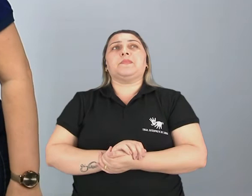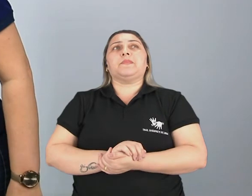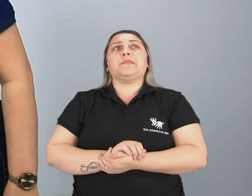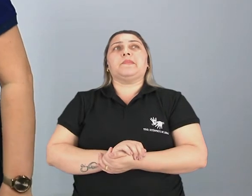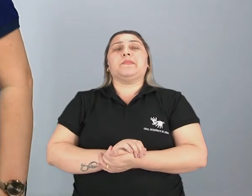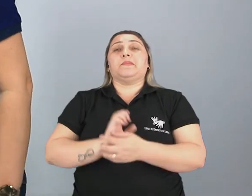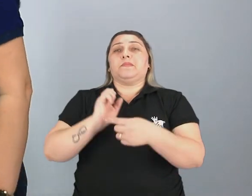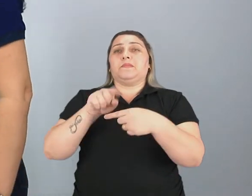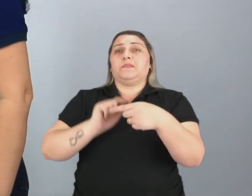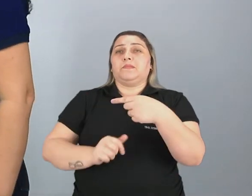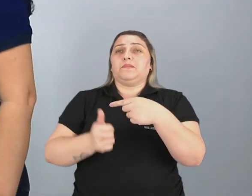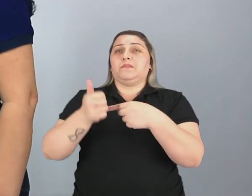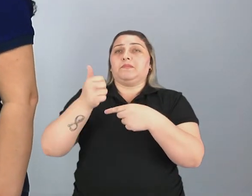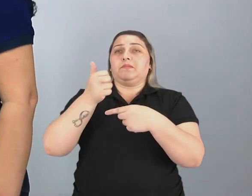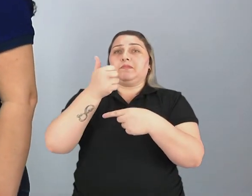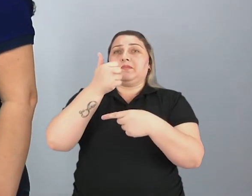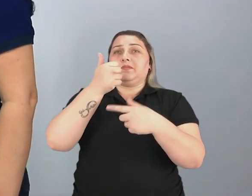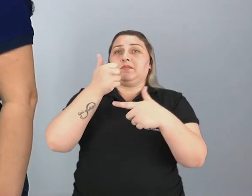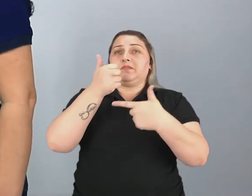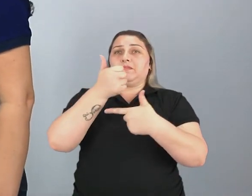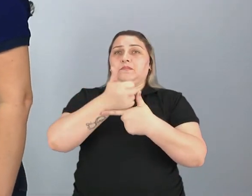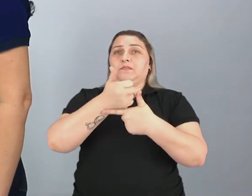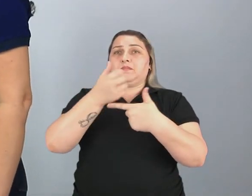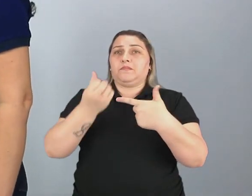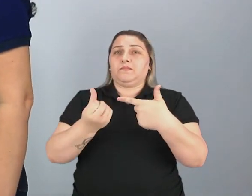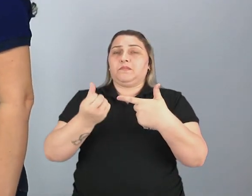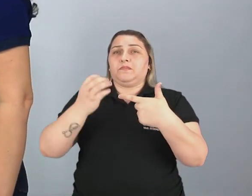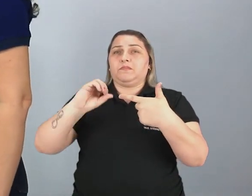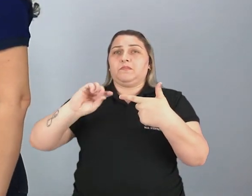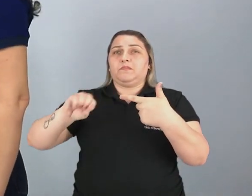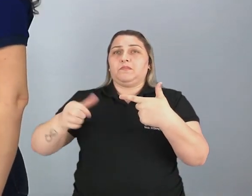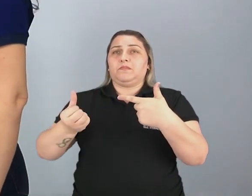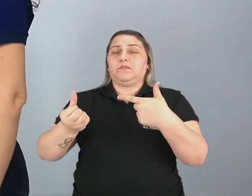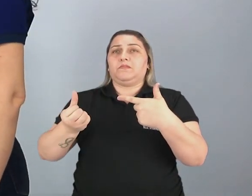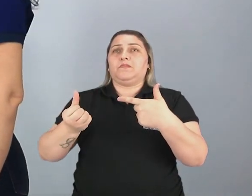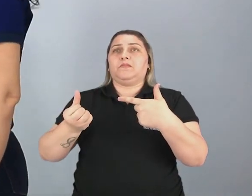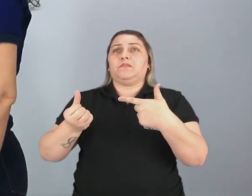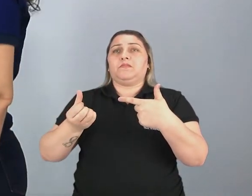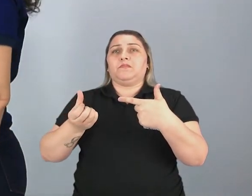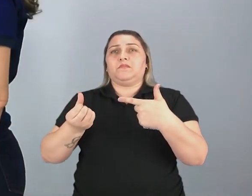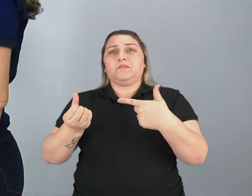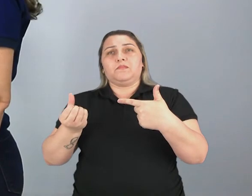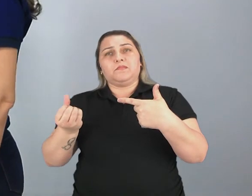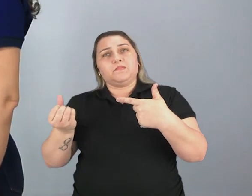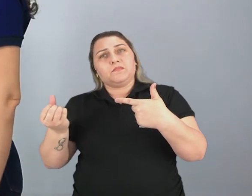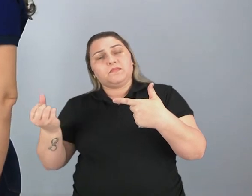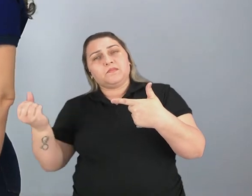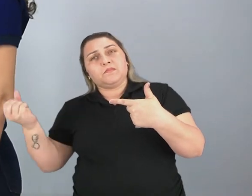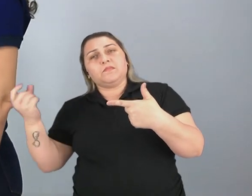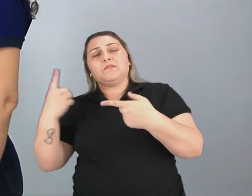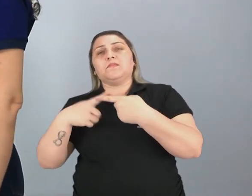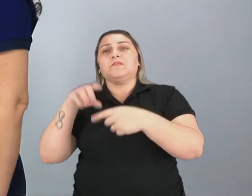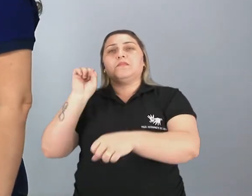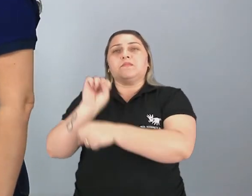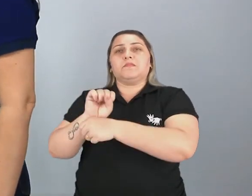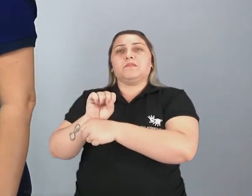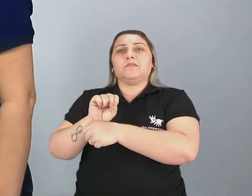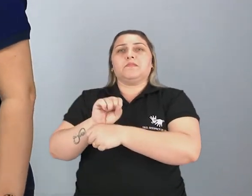Quando eu dividi 1 por 6, né? Ficou 0,1 e foi repetindo também o 6 várias vezes, é porque eu parei